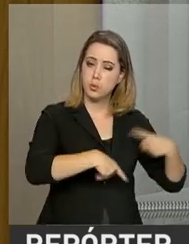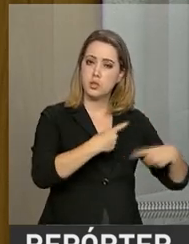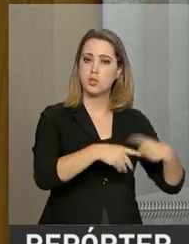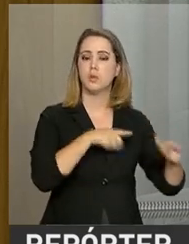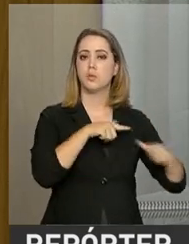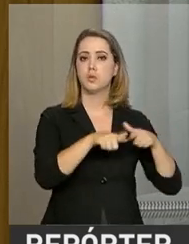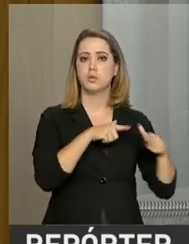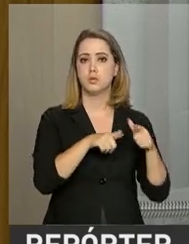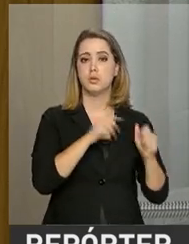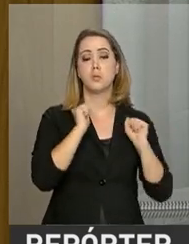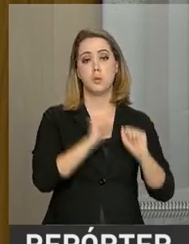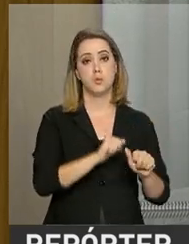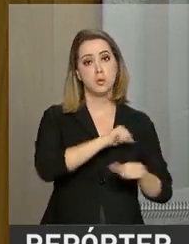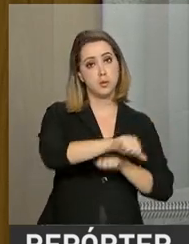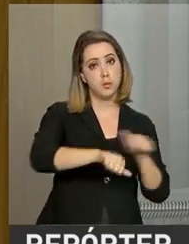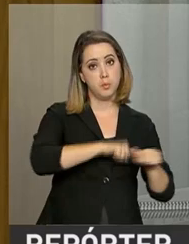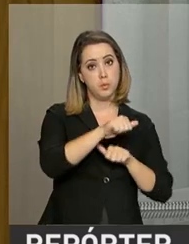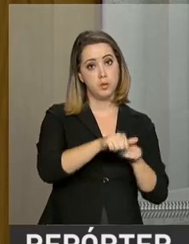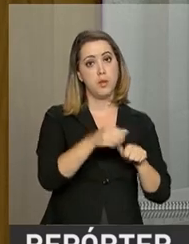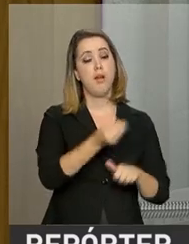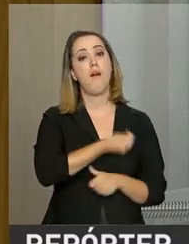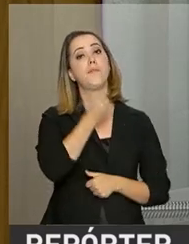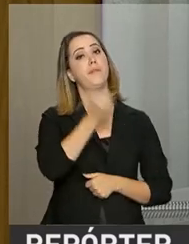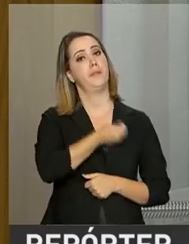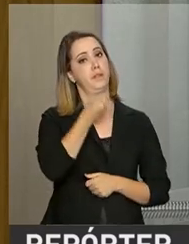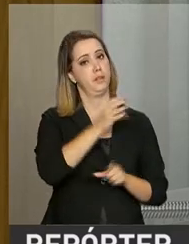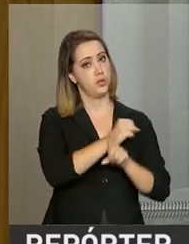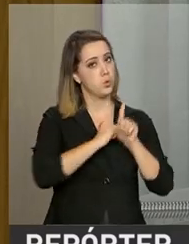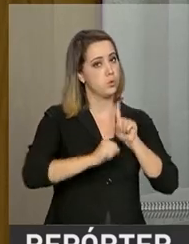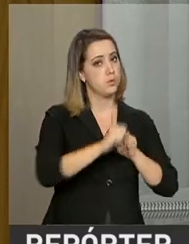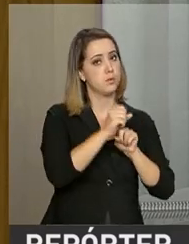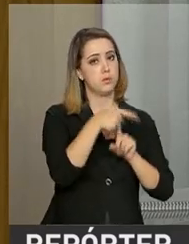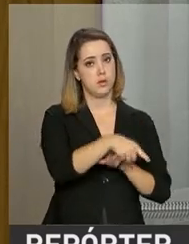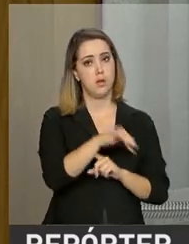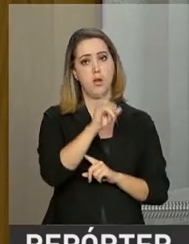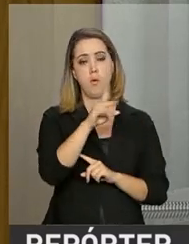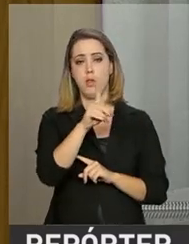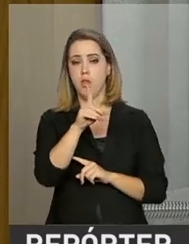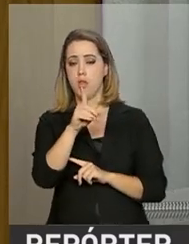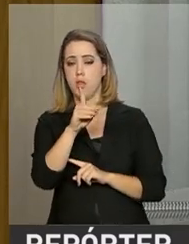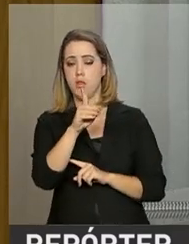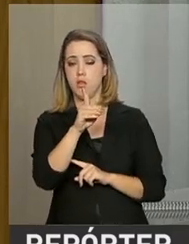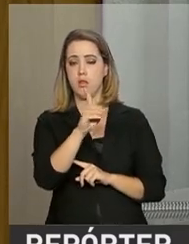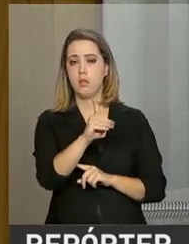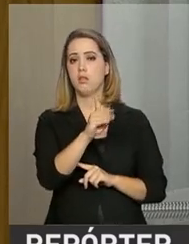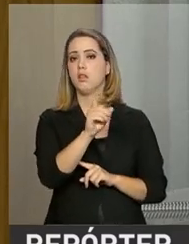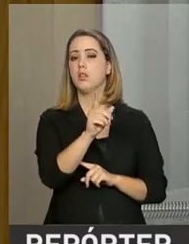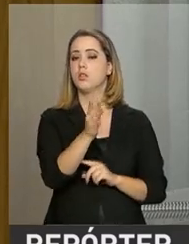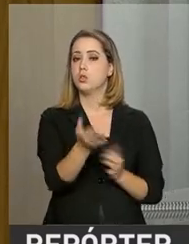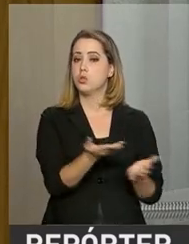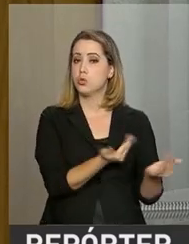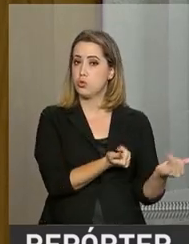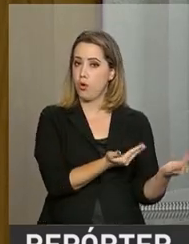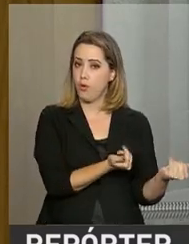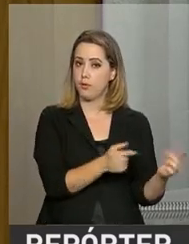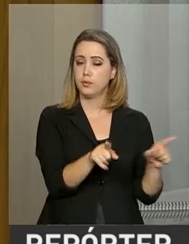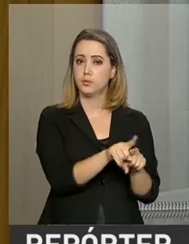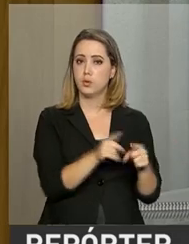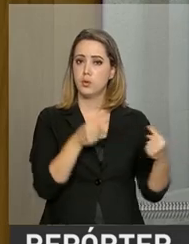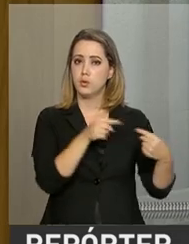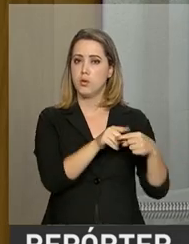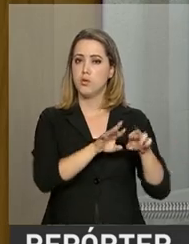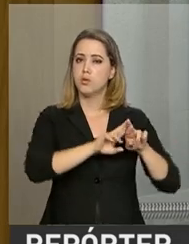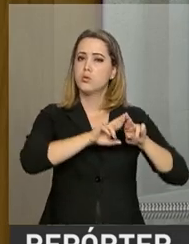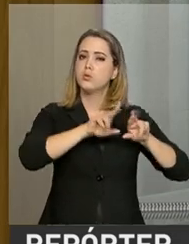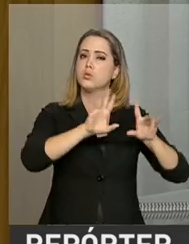realidade social desses jovens e o ID jovem é mais uma ação do governo que Visa dar acesso a eventos